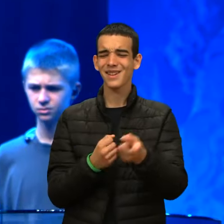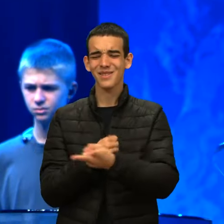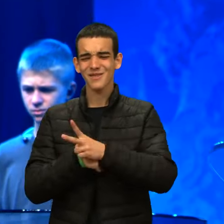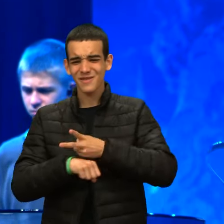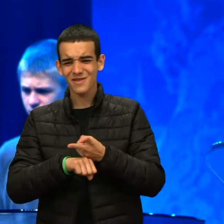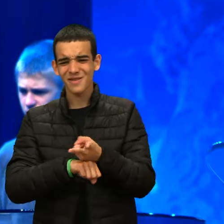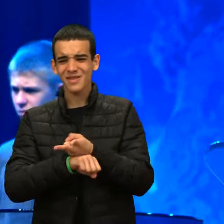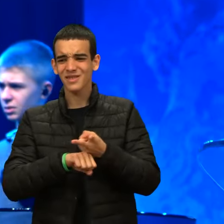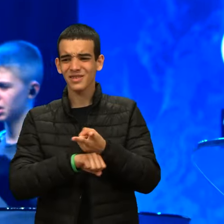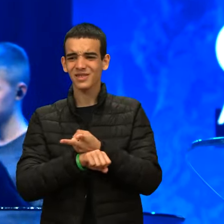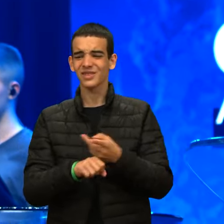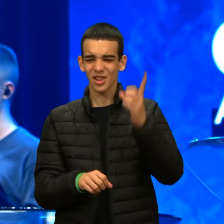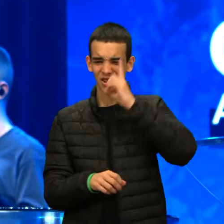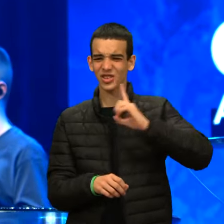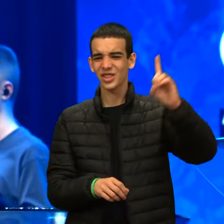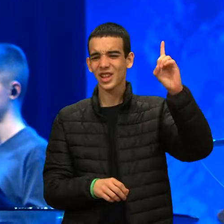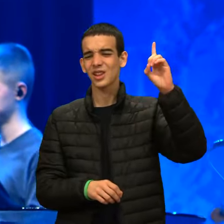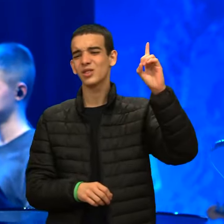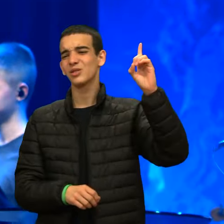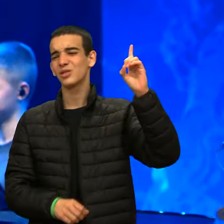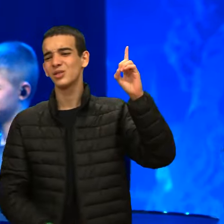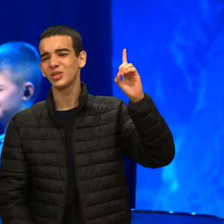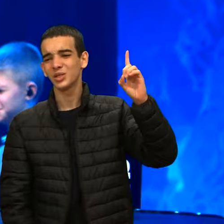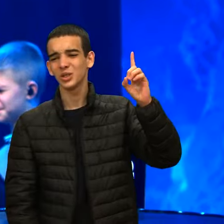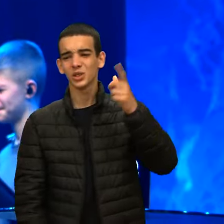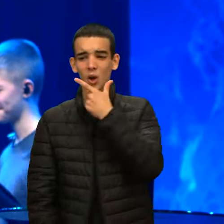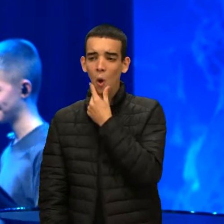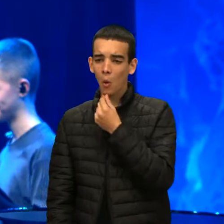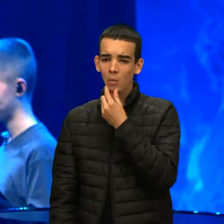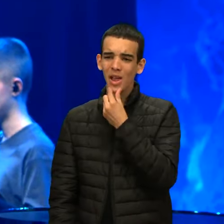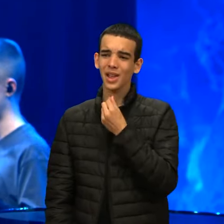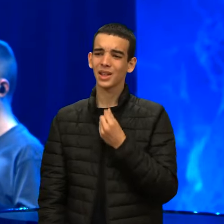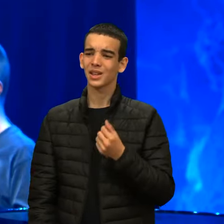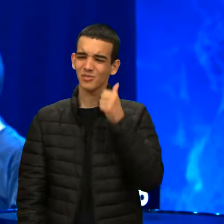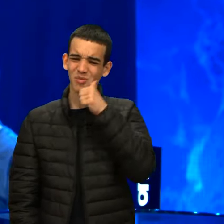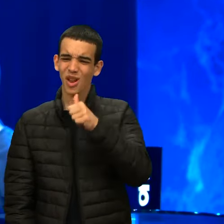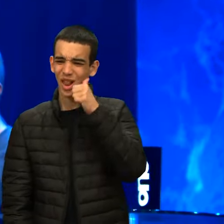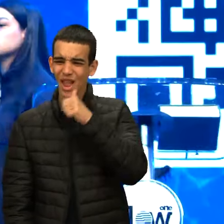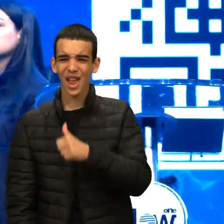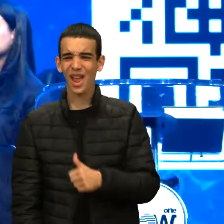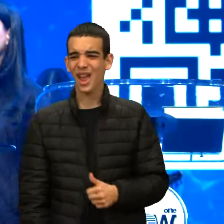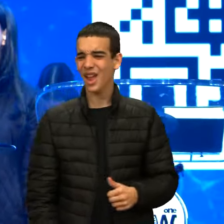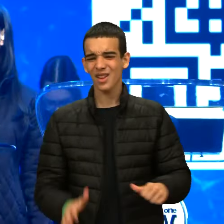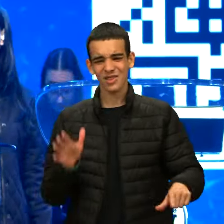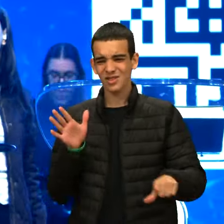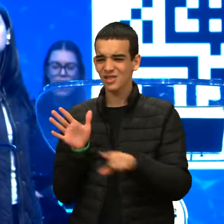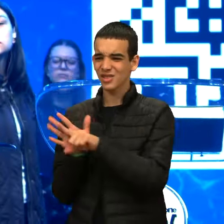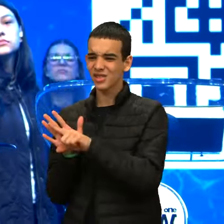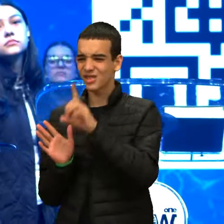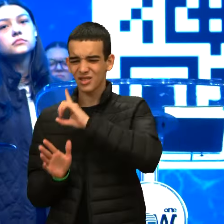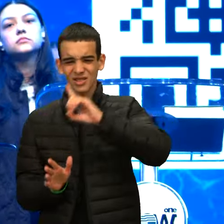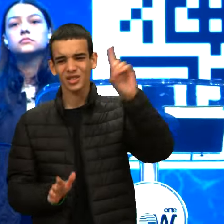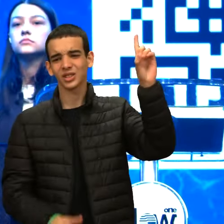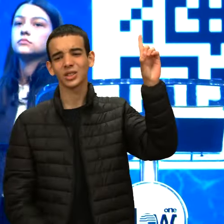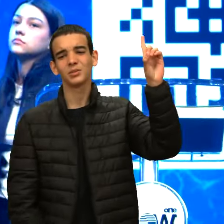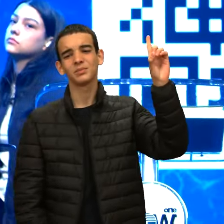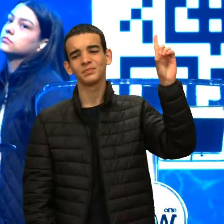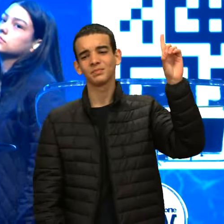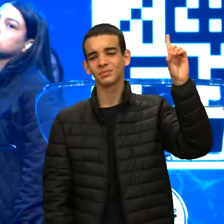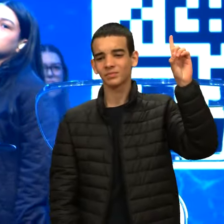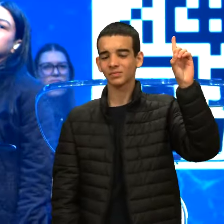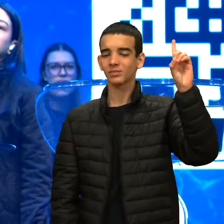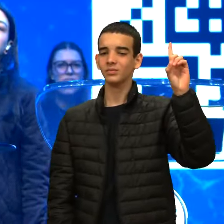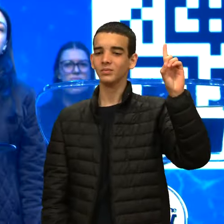mulheres de Deus. Nós não queremos ser hipócritas, pessoas que falam uma coisa e vivem outras. Começa isso em